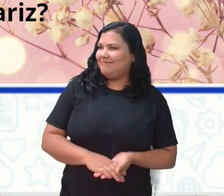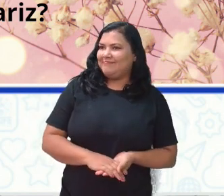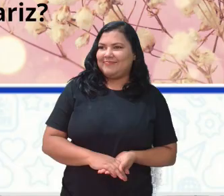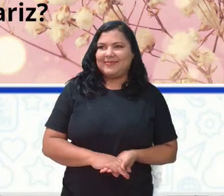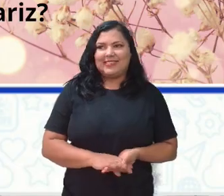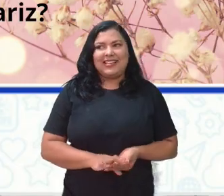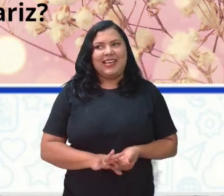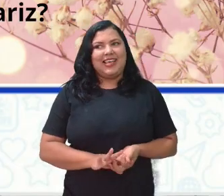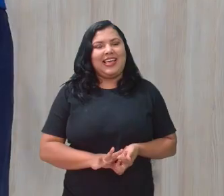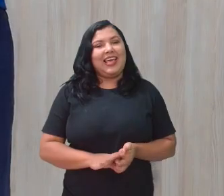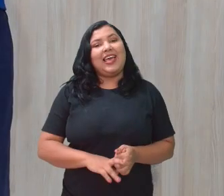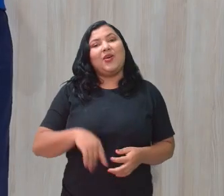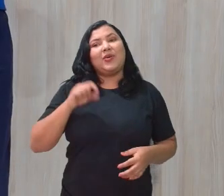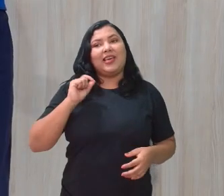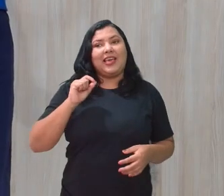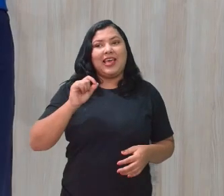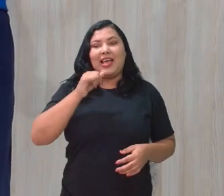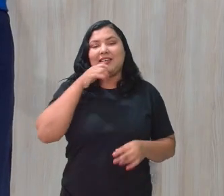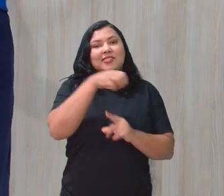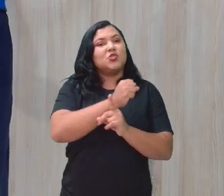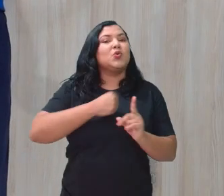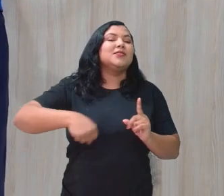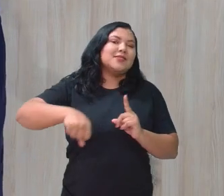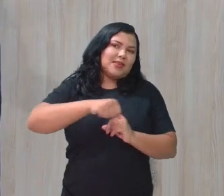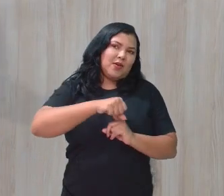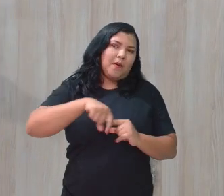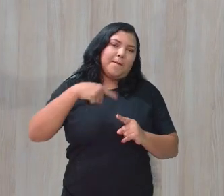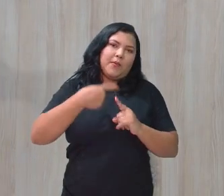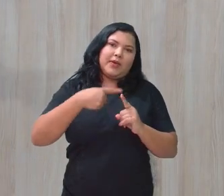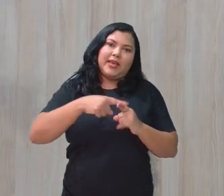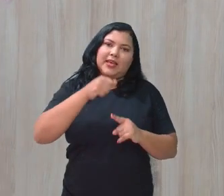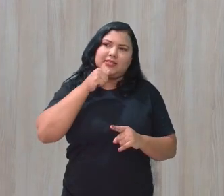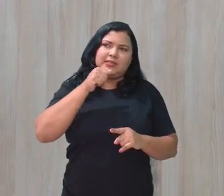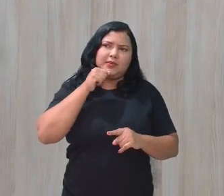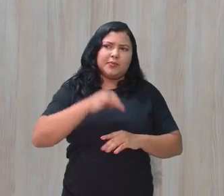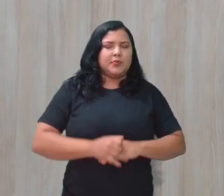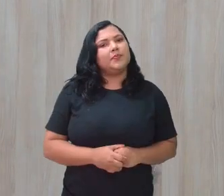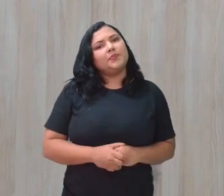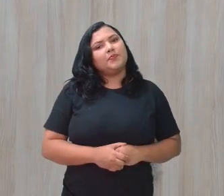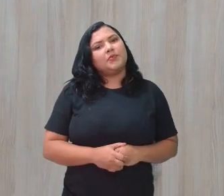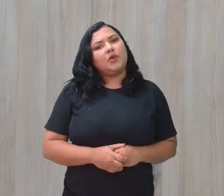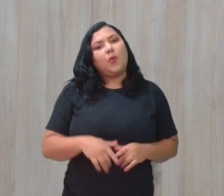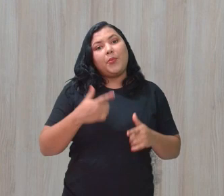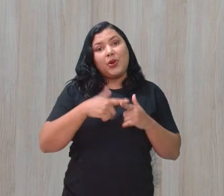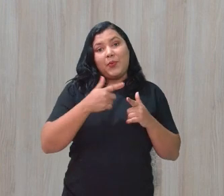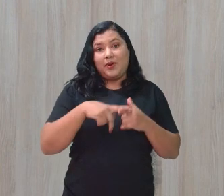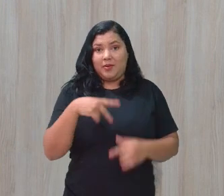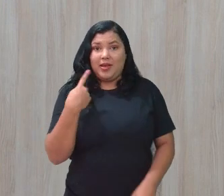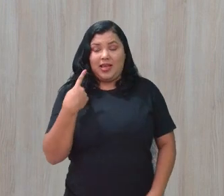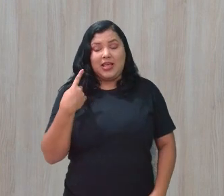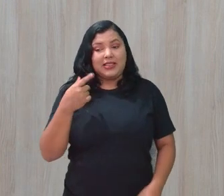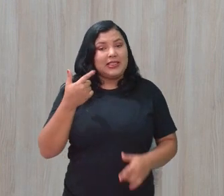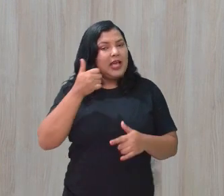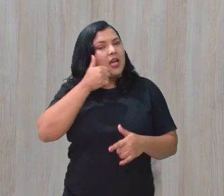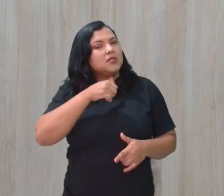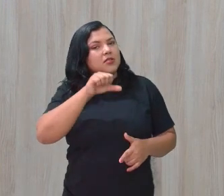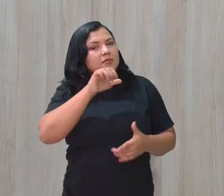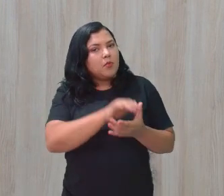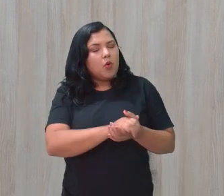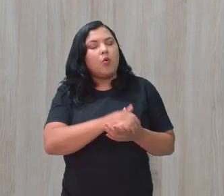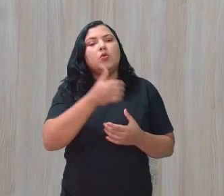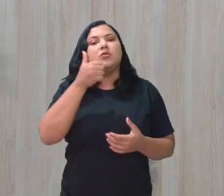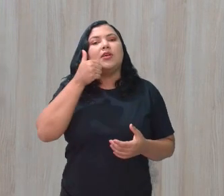É muito mais o quê? Uma questão o quê? Social. Porque, aparentemente, o problema delas com o nariz é porque ele estava